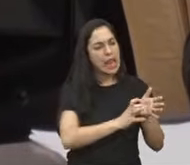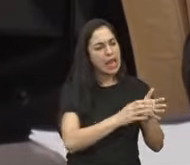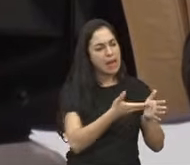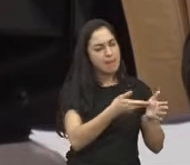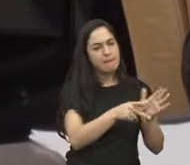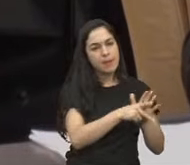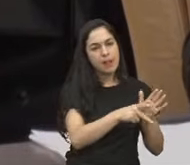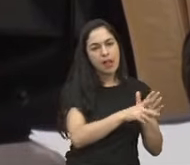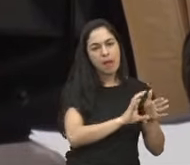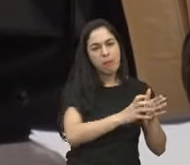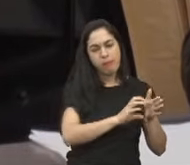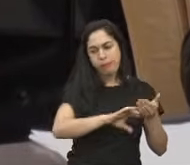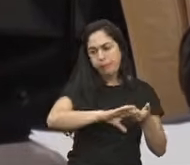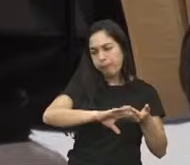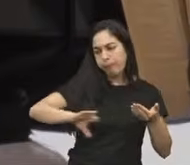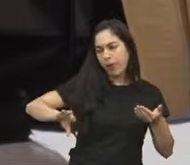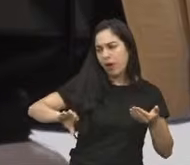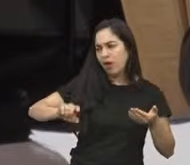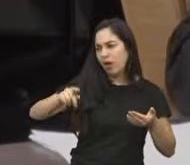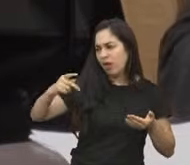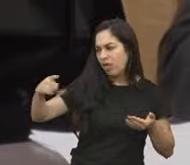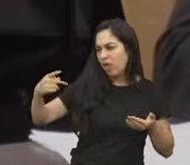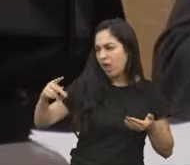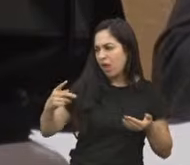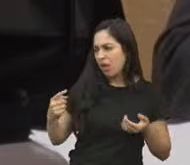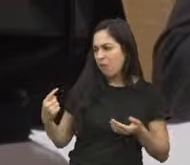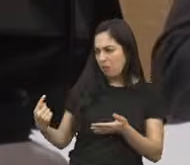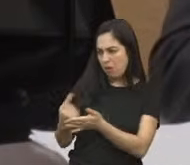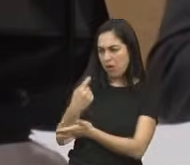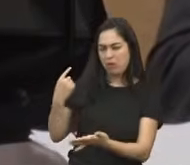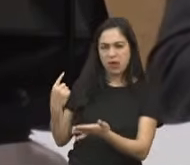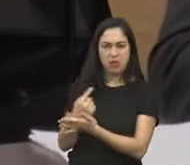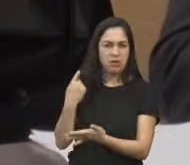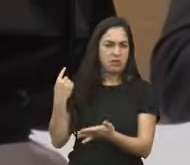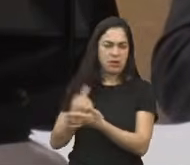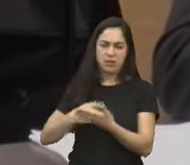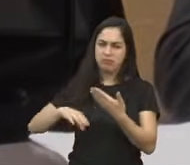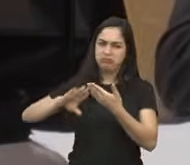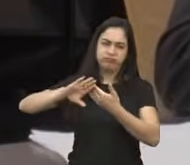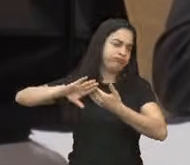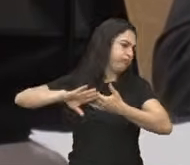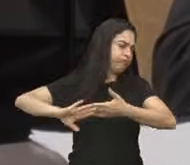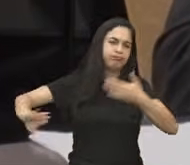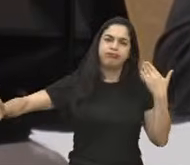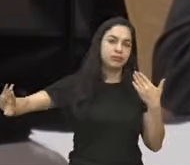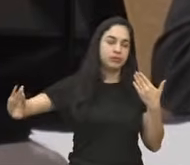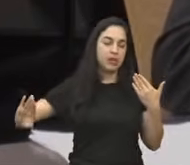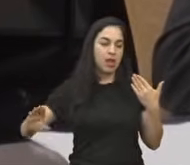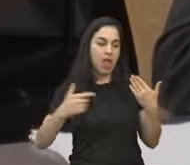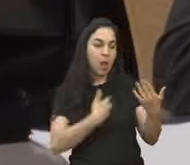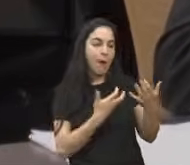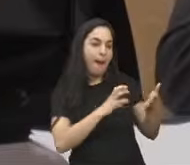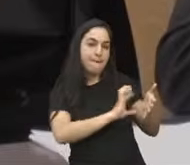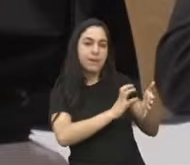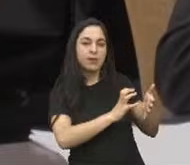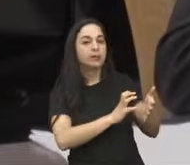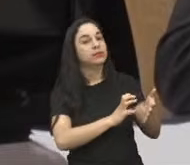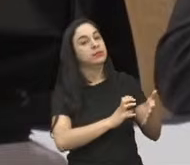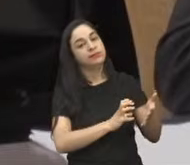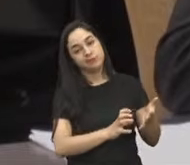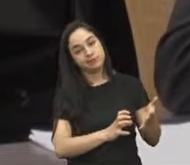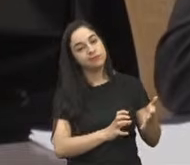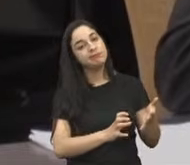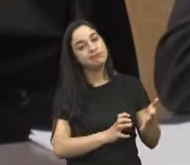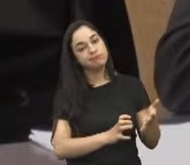espírito de corpo. É quando esse espírito de corpo faz qualquer questionamento ser afastado. Acho que é muito importante que